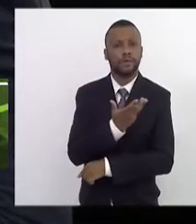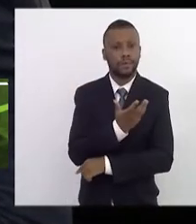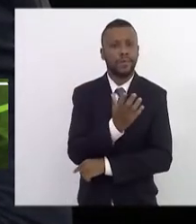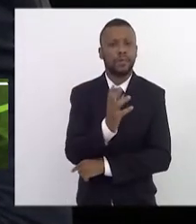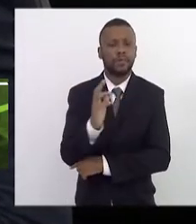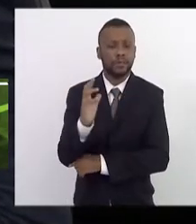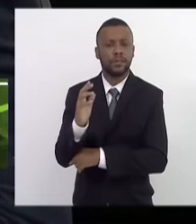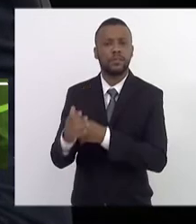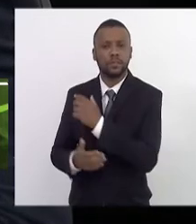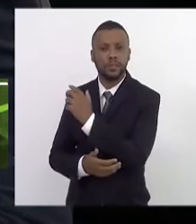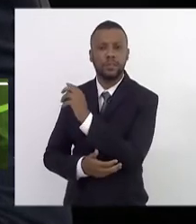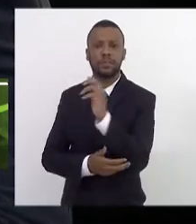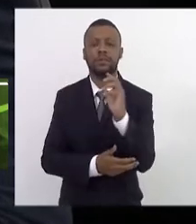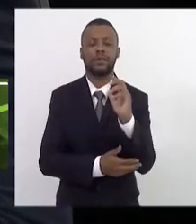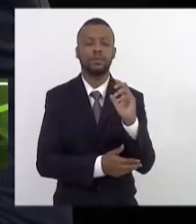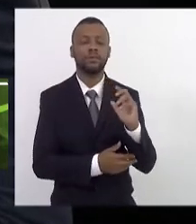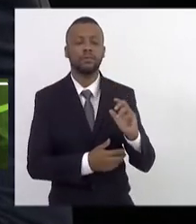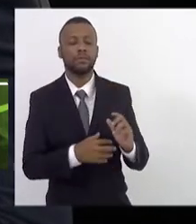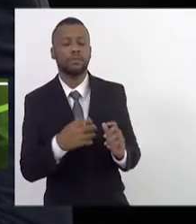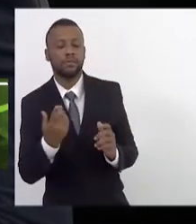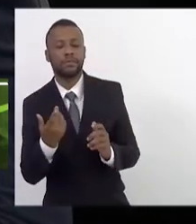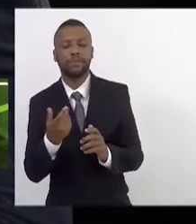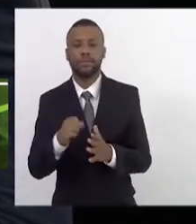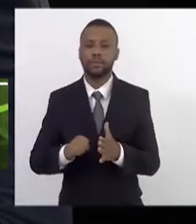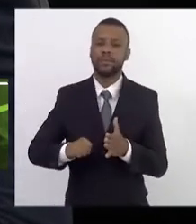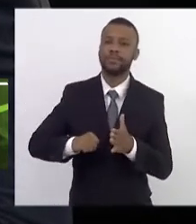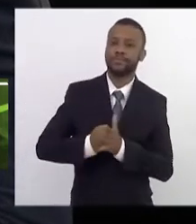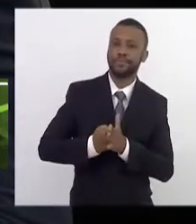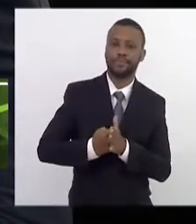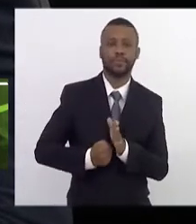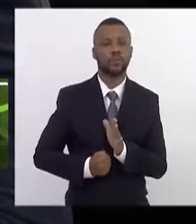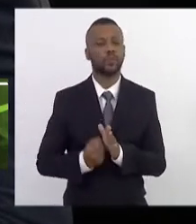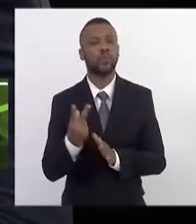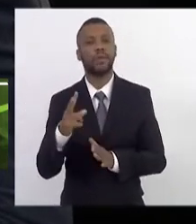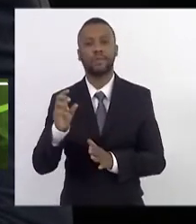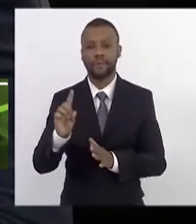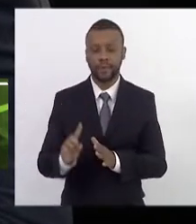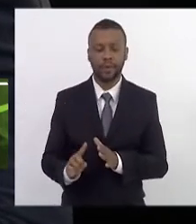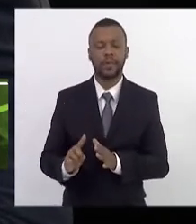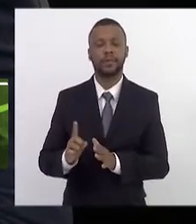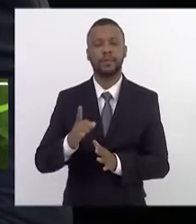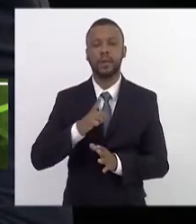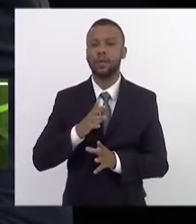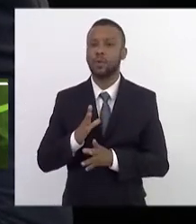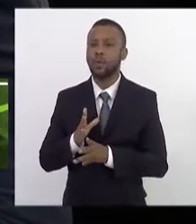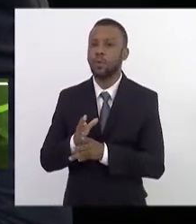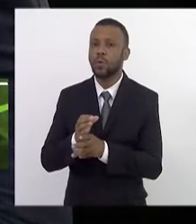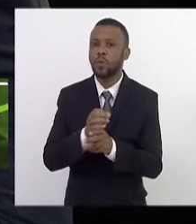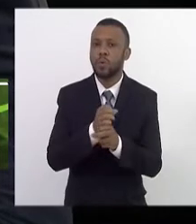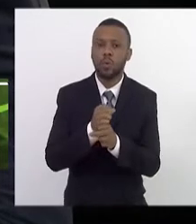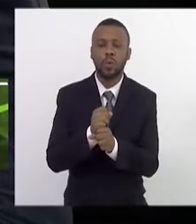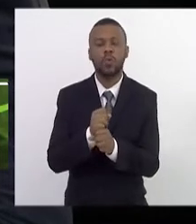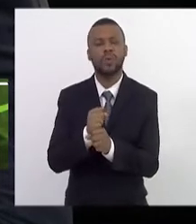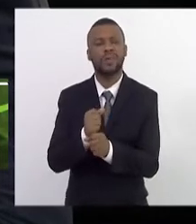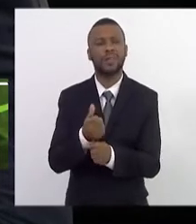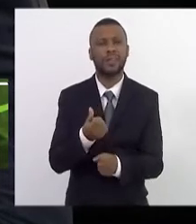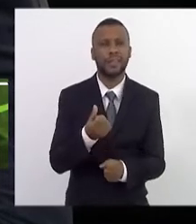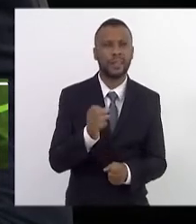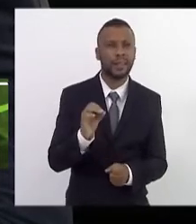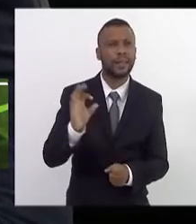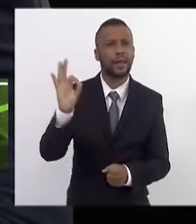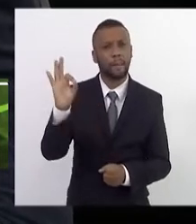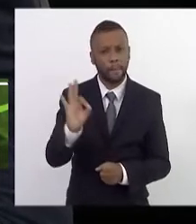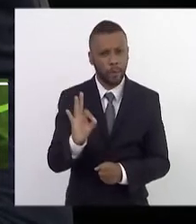do Estado, foi contingenciado por duas vezes, chegando a monta de quase 60%, acho que foi